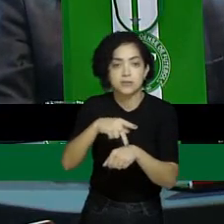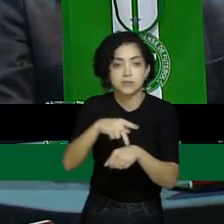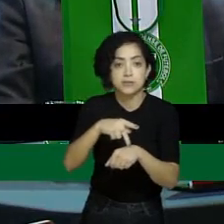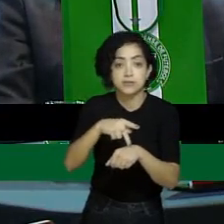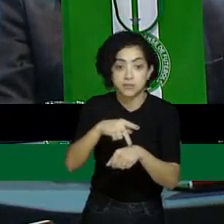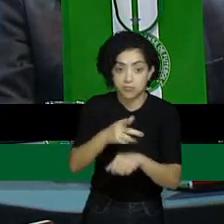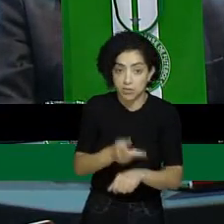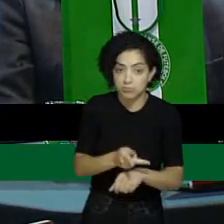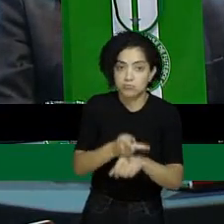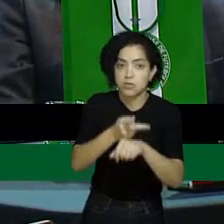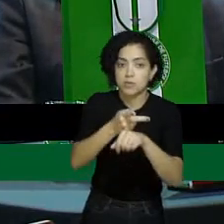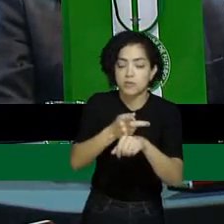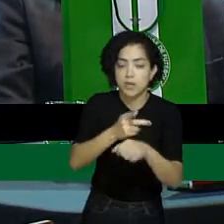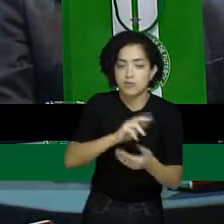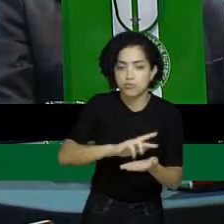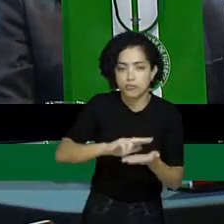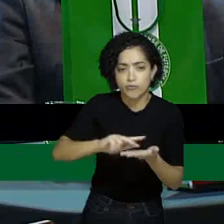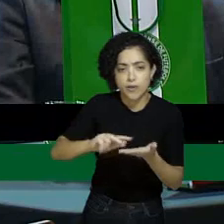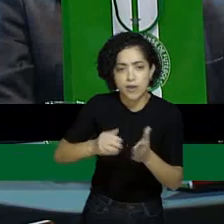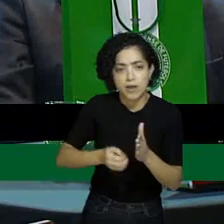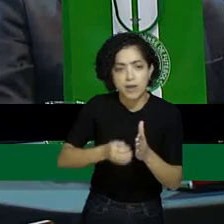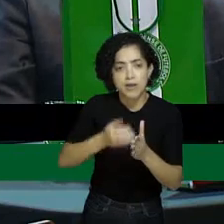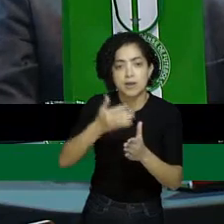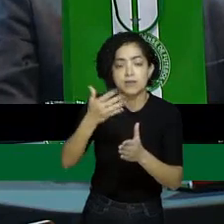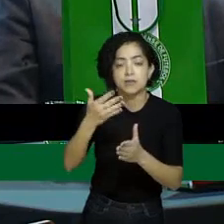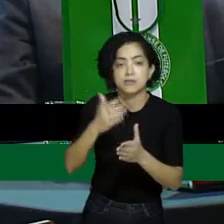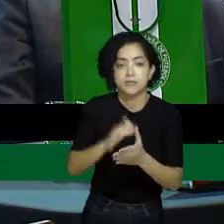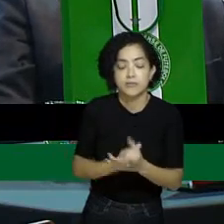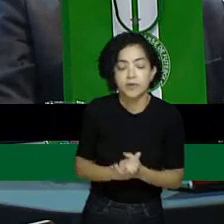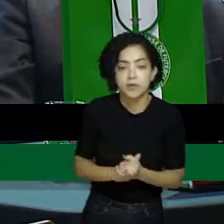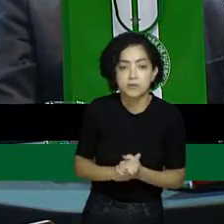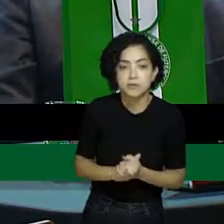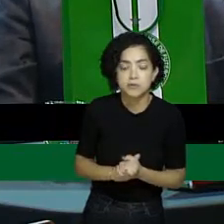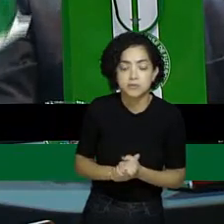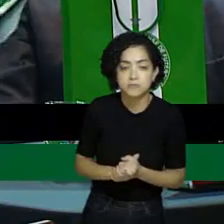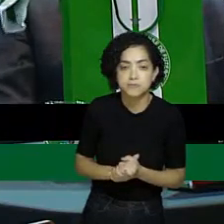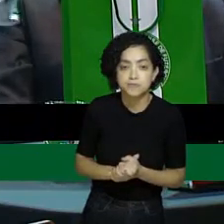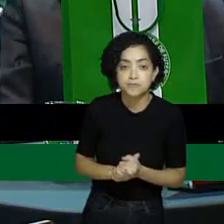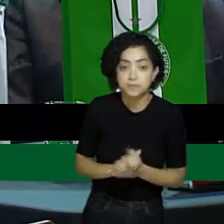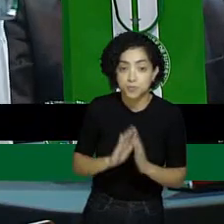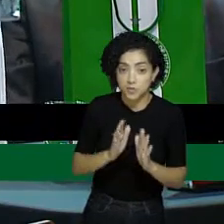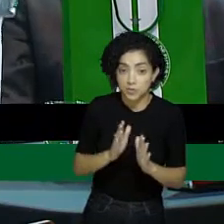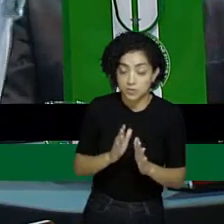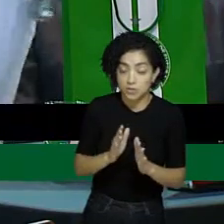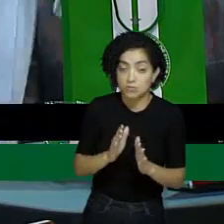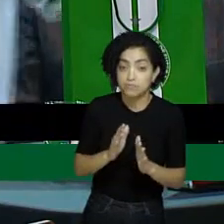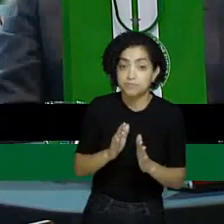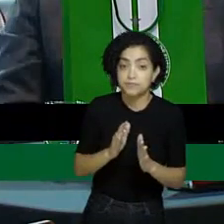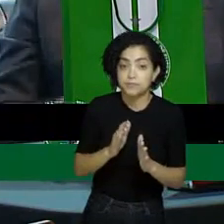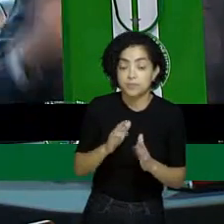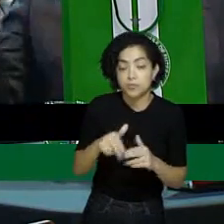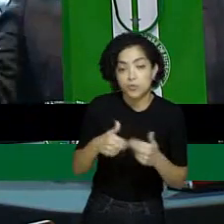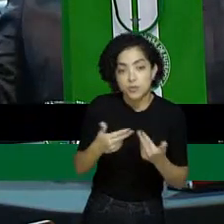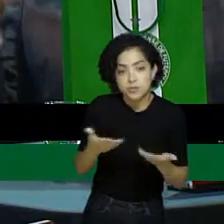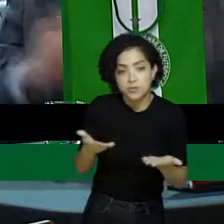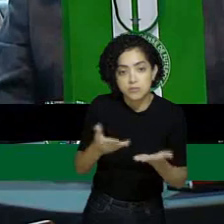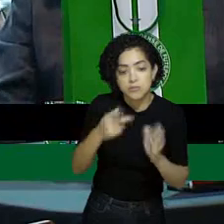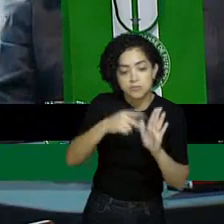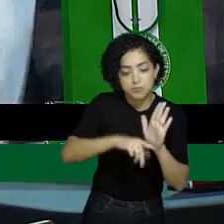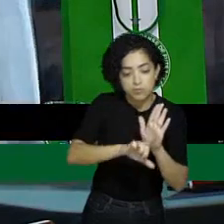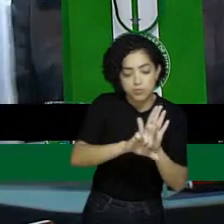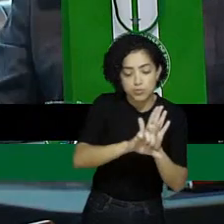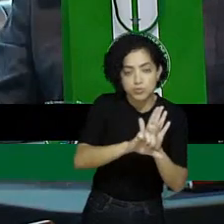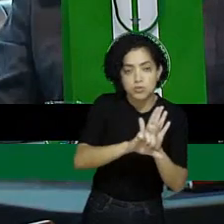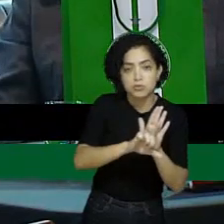premiado diversas vezes e com diversas referências que já recebeu. Por isso, esse projeto de lei, senhor